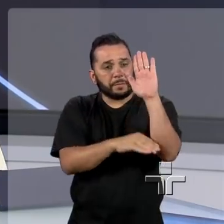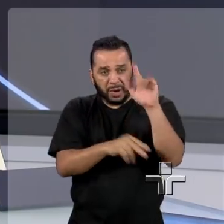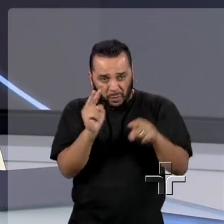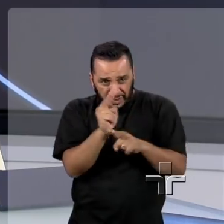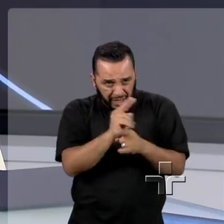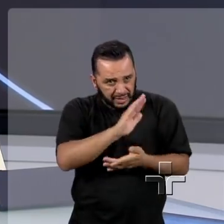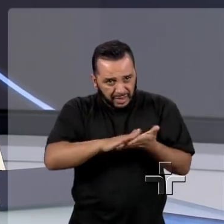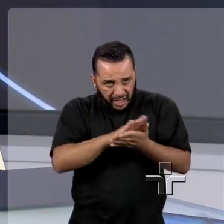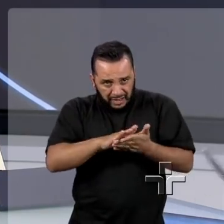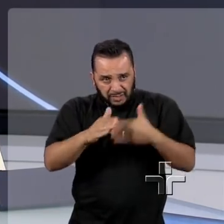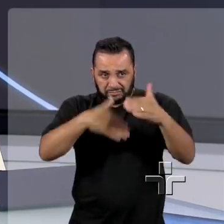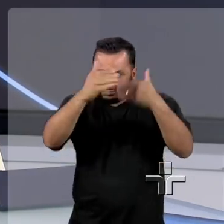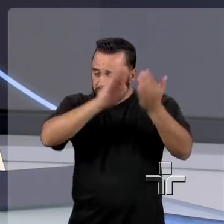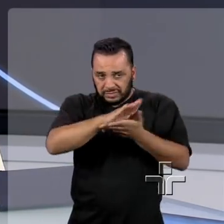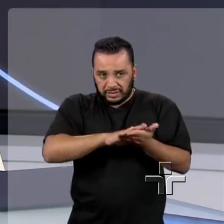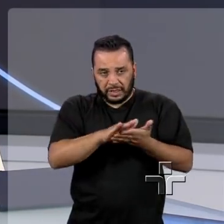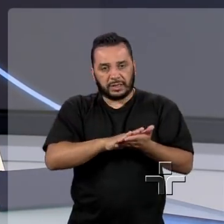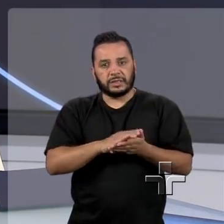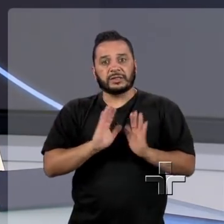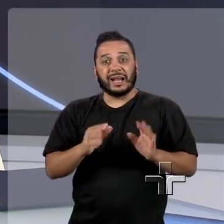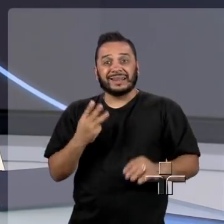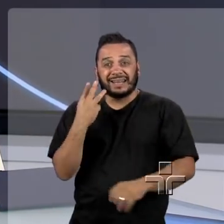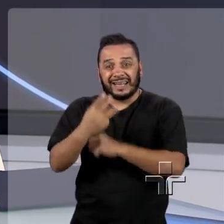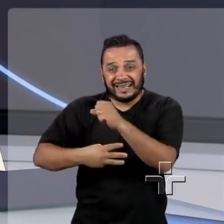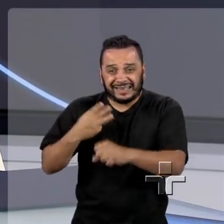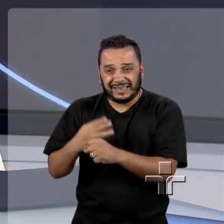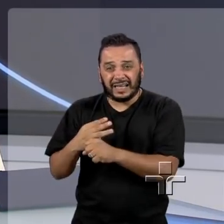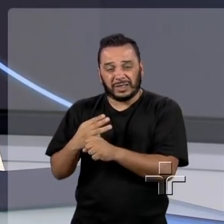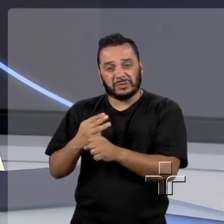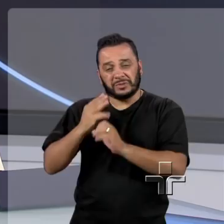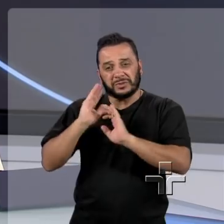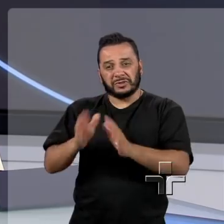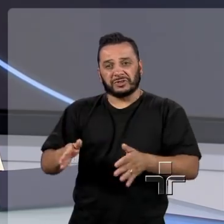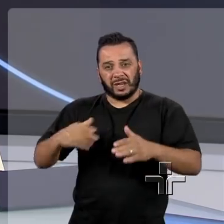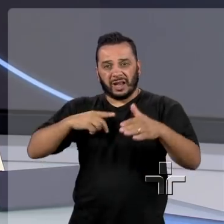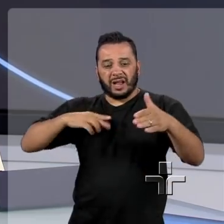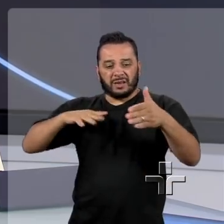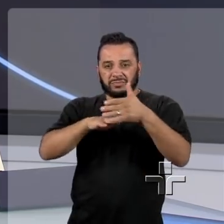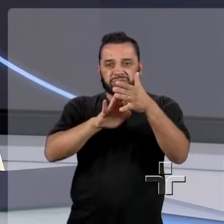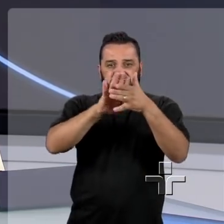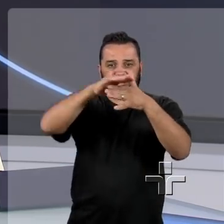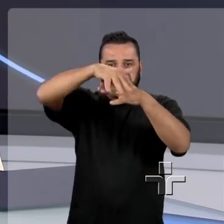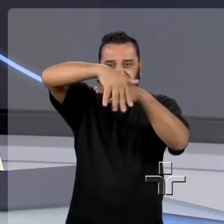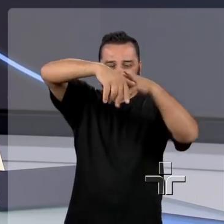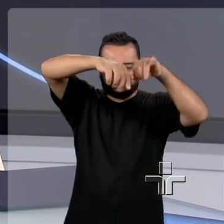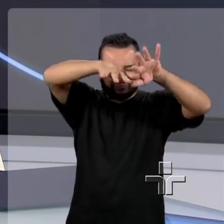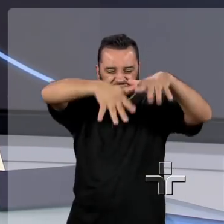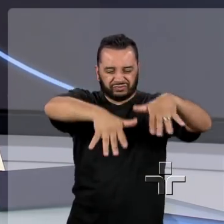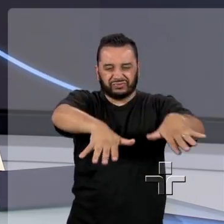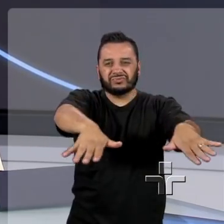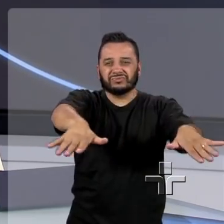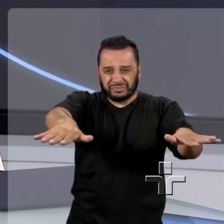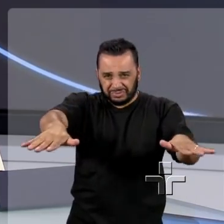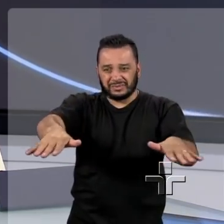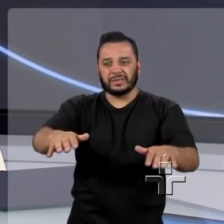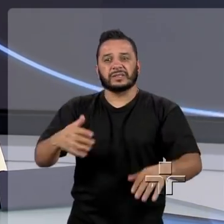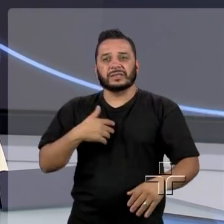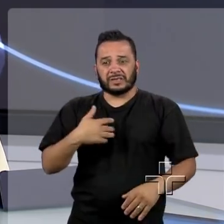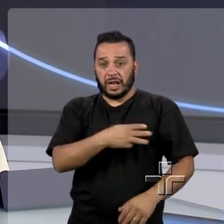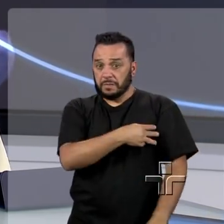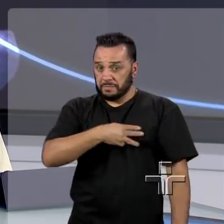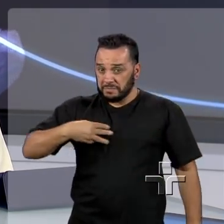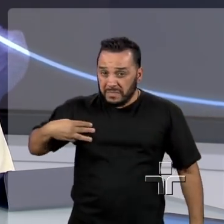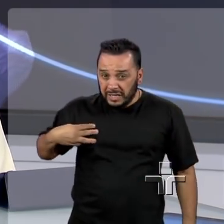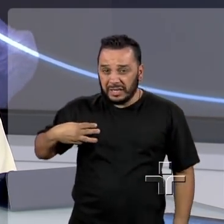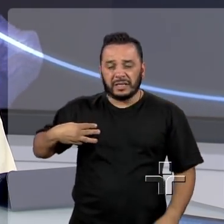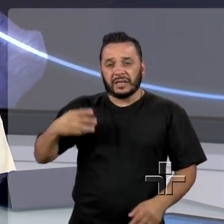após 3 anos da maior tragédia ambiental do Brasil, moradores de Bento Rodrigues ainda esperam por uma nova moradia.